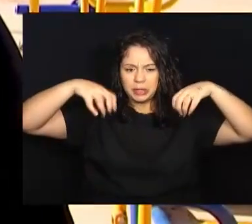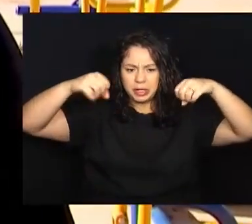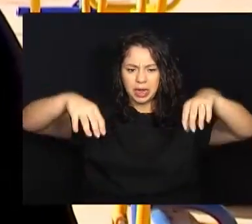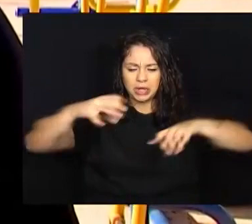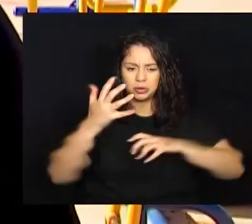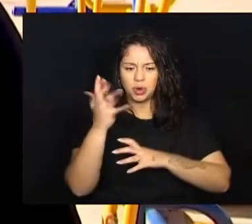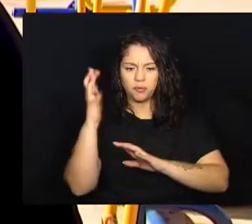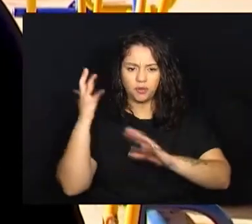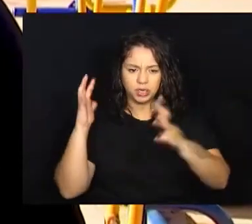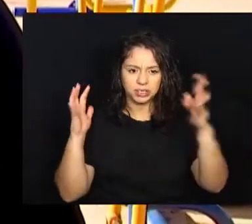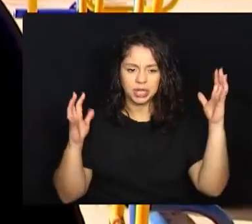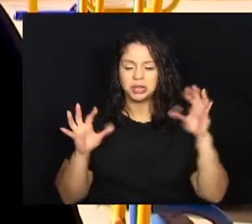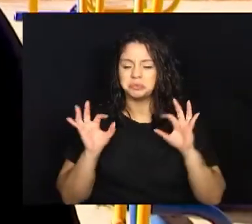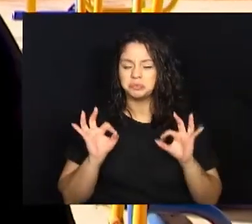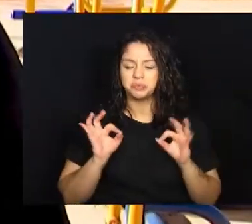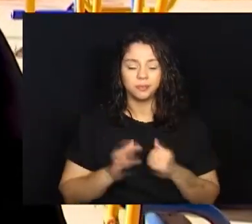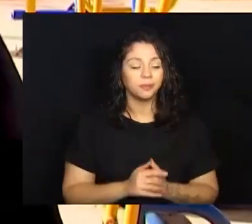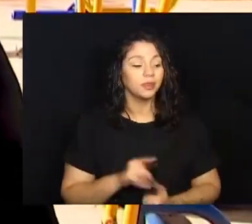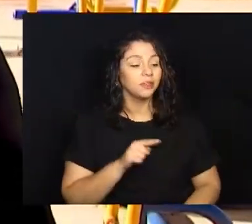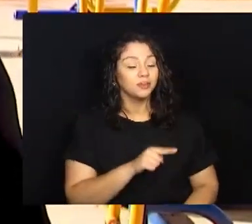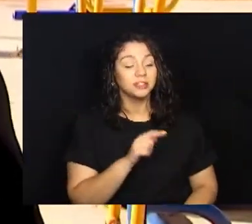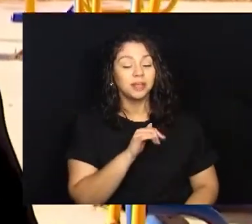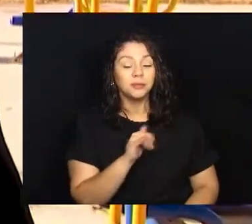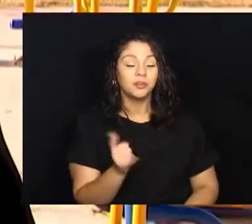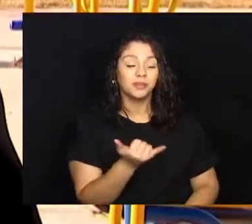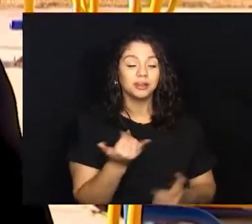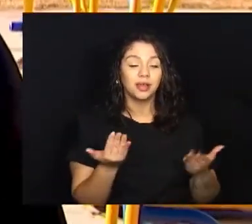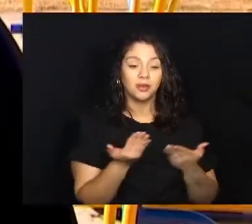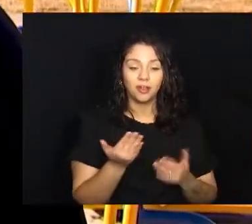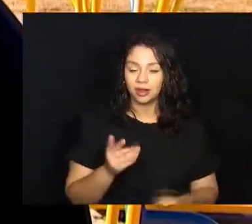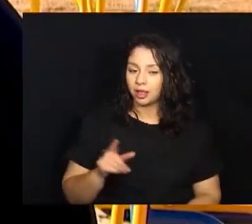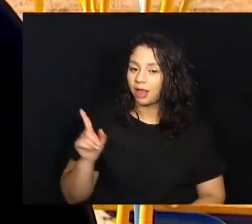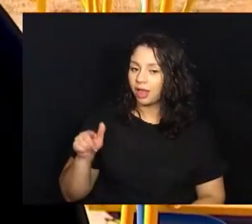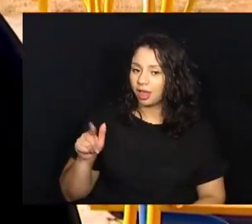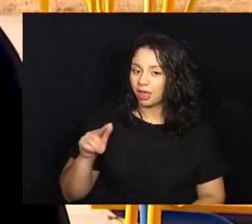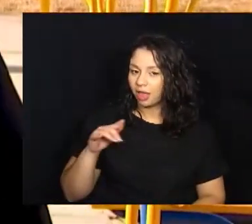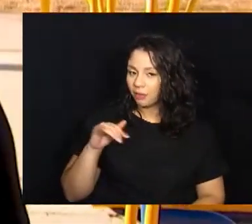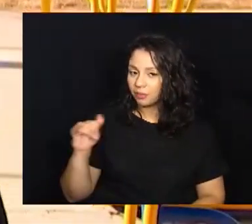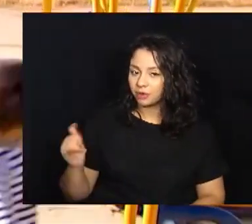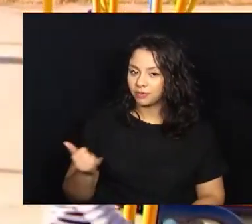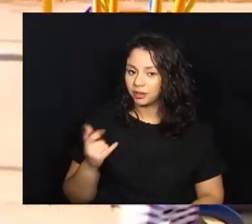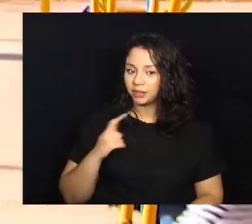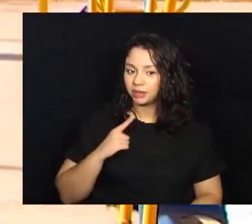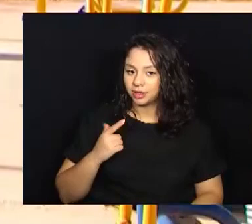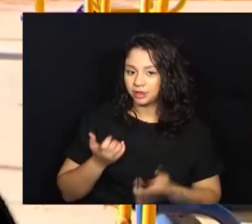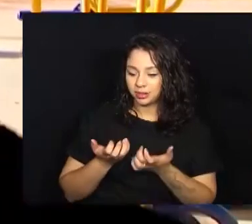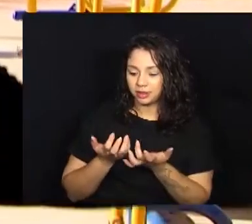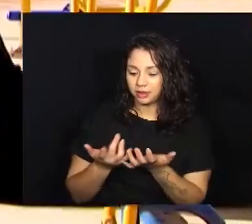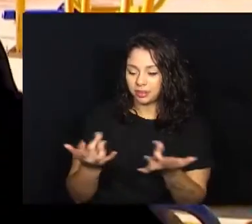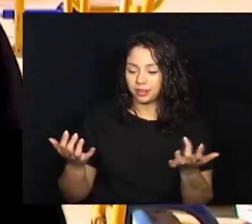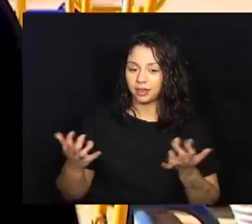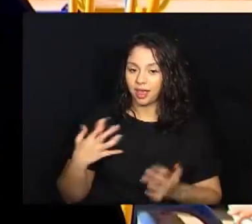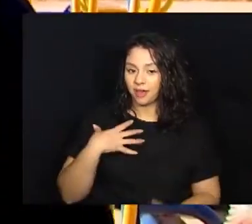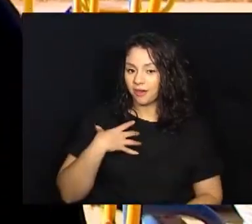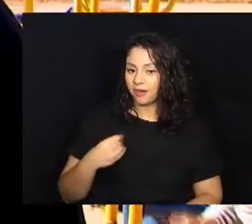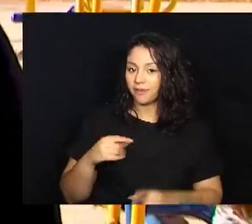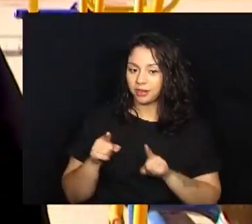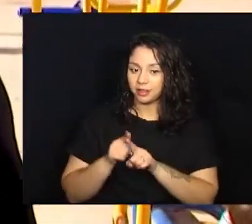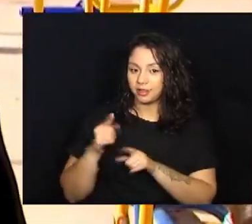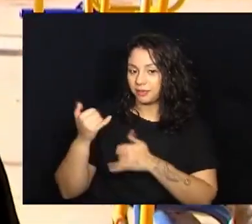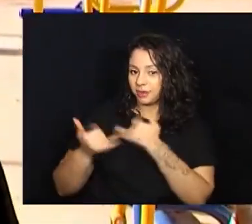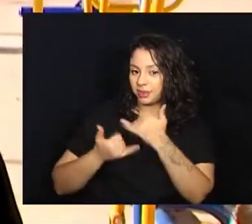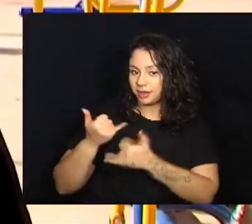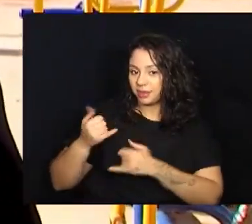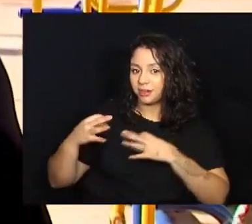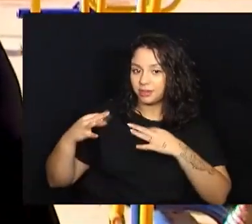bacana. E o que você vai aproveitar bastante aqui? Eu vou aproveitar bastante o campo com a minha filha, os brinquedos, tudo,